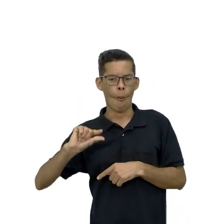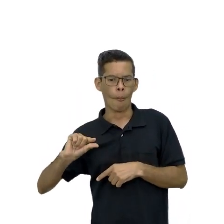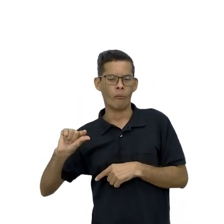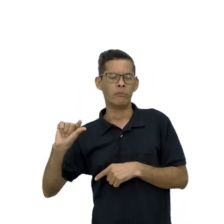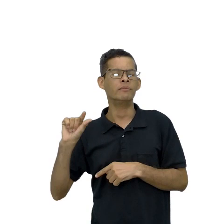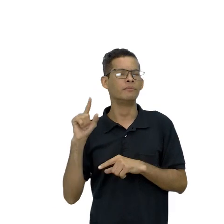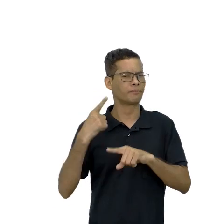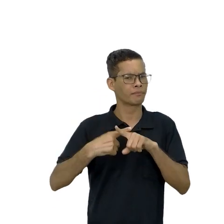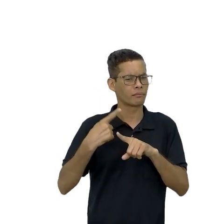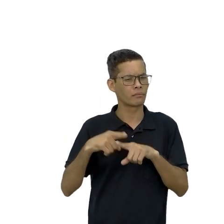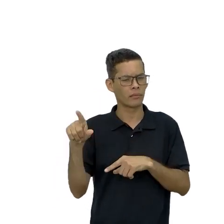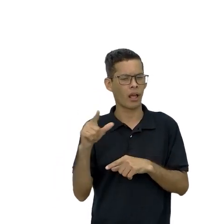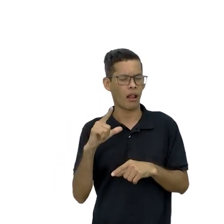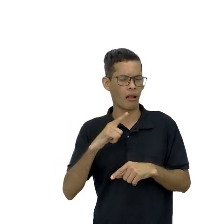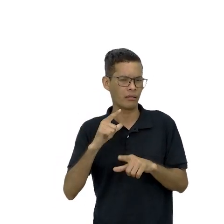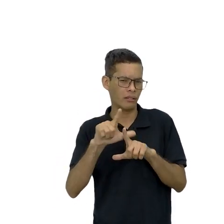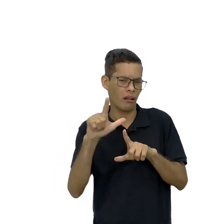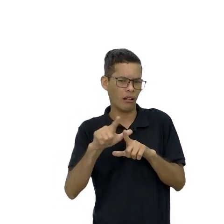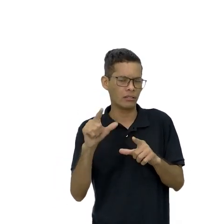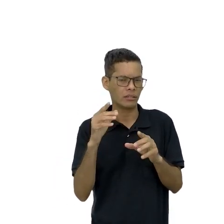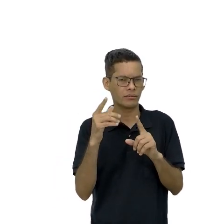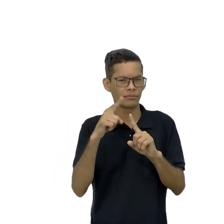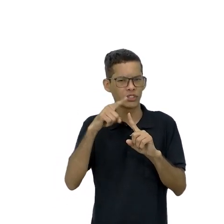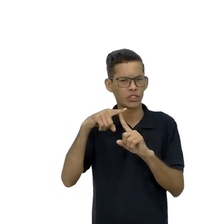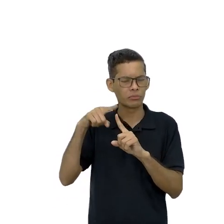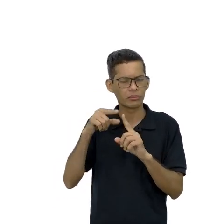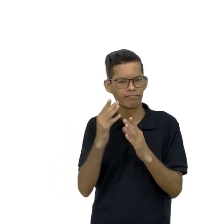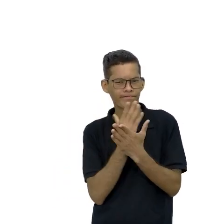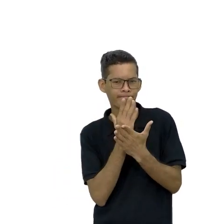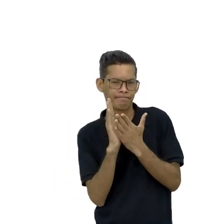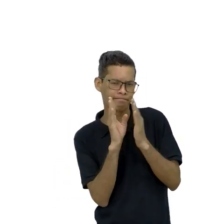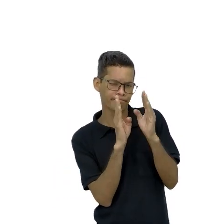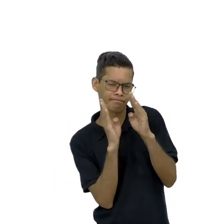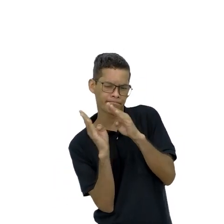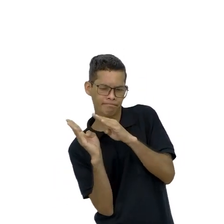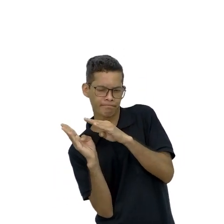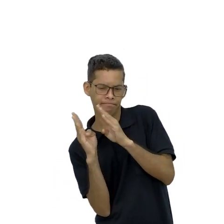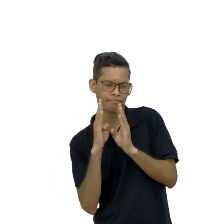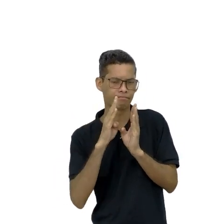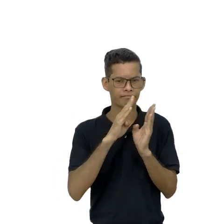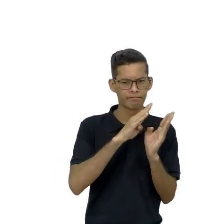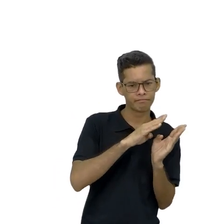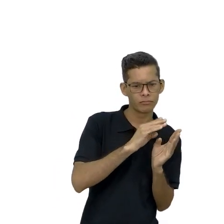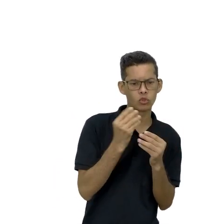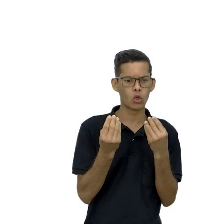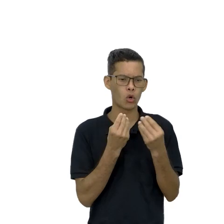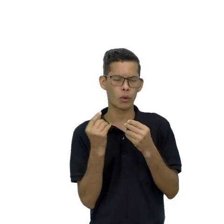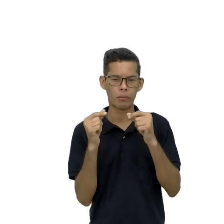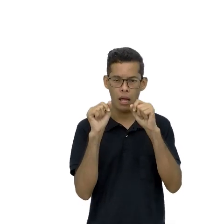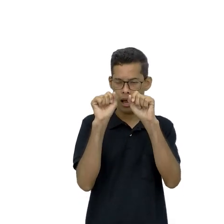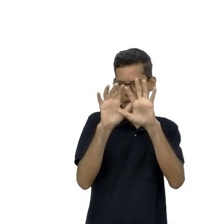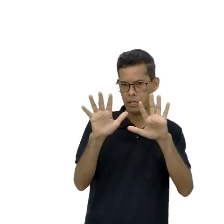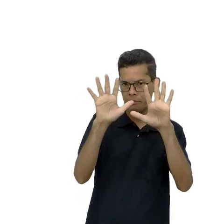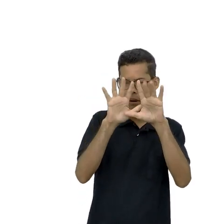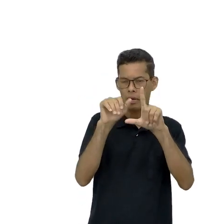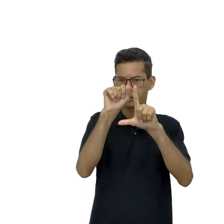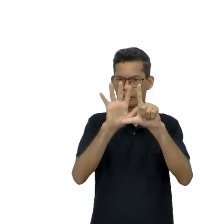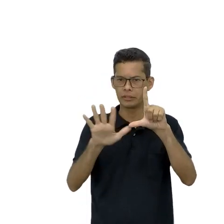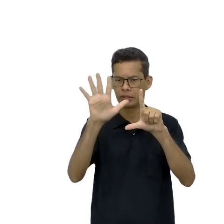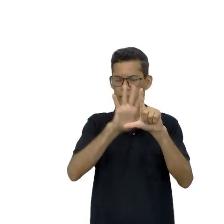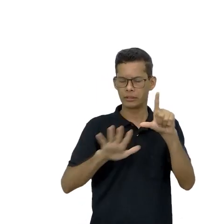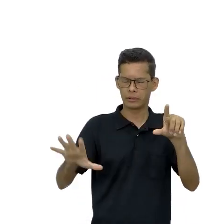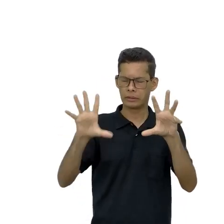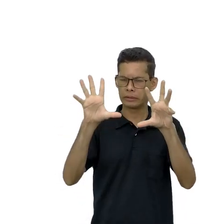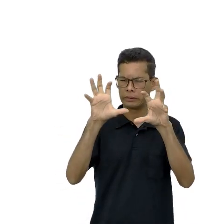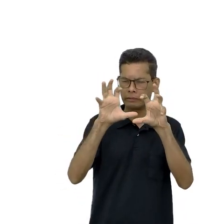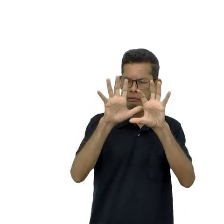itálico, tudo isso é muito fundamental, porque essa imagem está ali, meio que anuviada, né? Não é uma imagem tão nítida, tudo isso tem